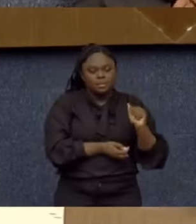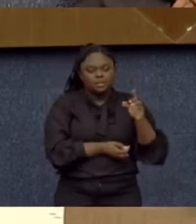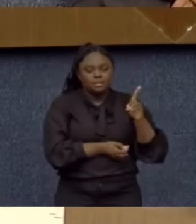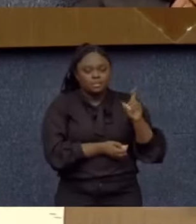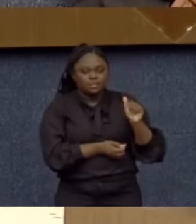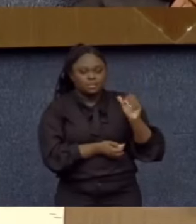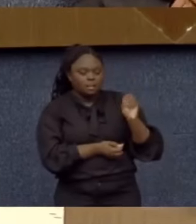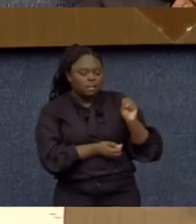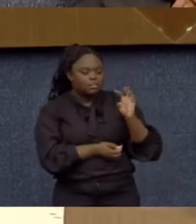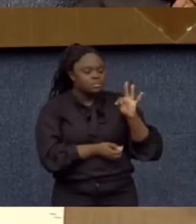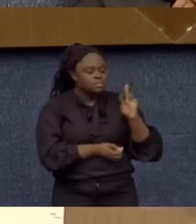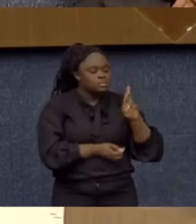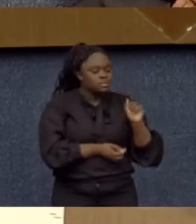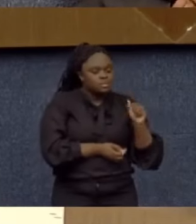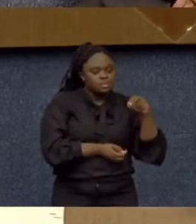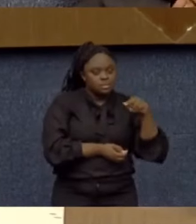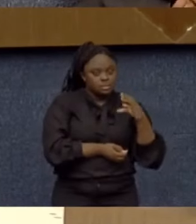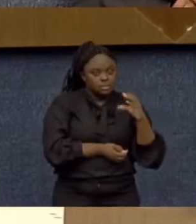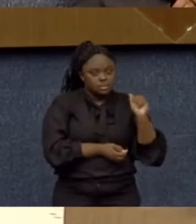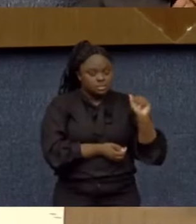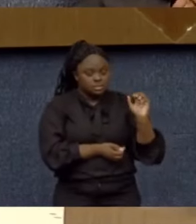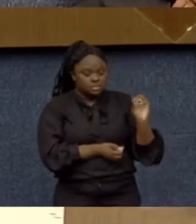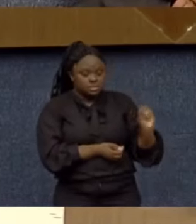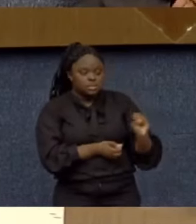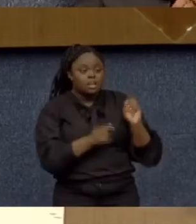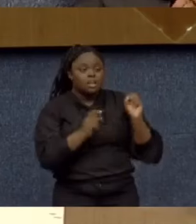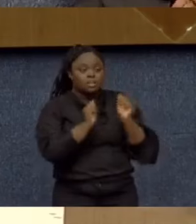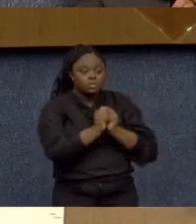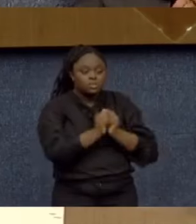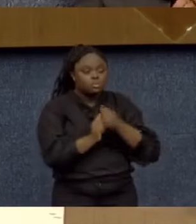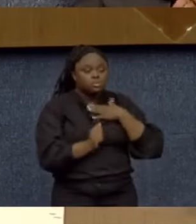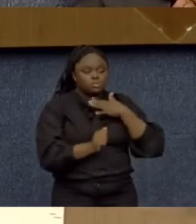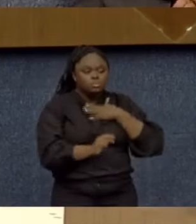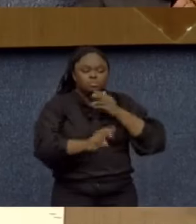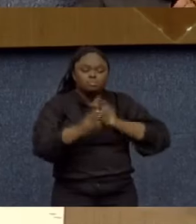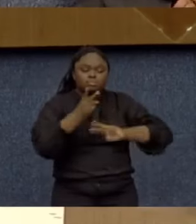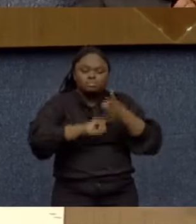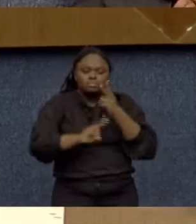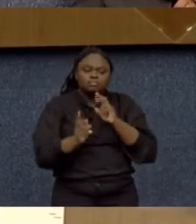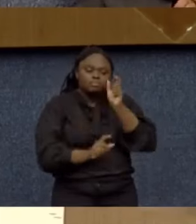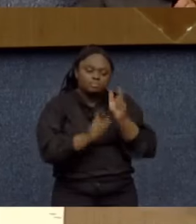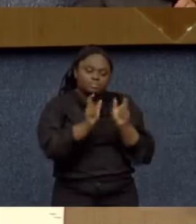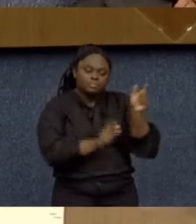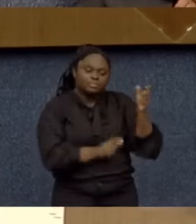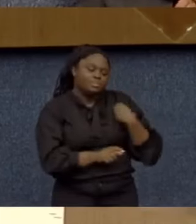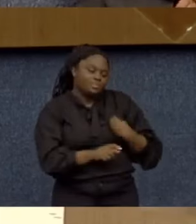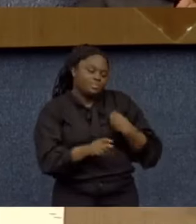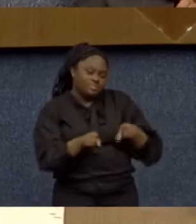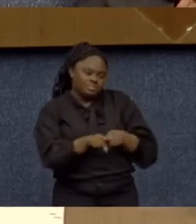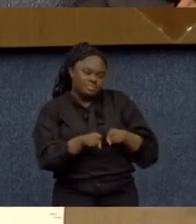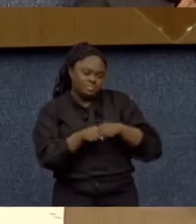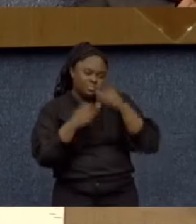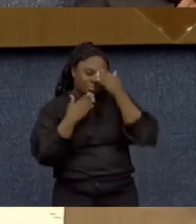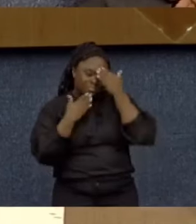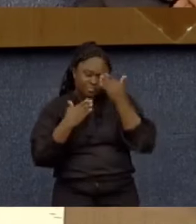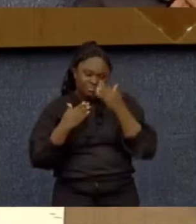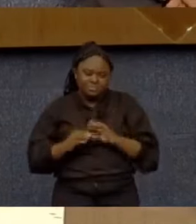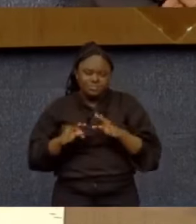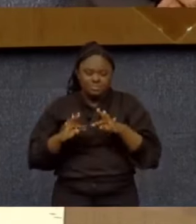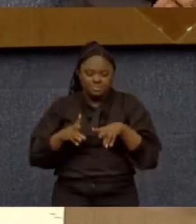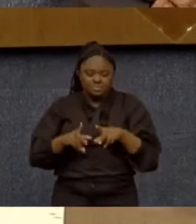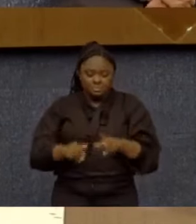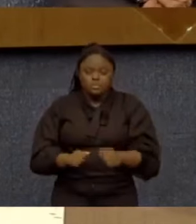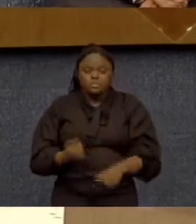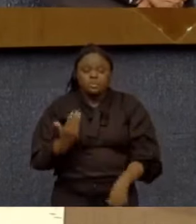hoje, junto com outros tantos, e outros que aqui estão presentes também, né? Muito obrigada a todos. A todos vocês que